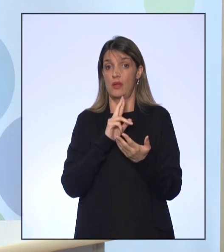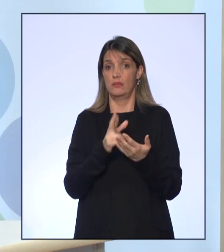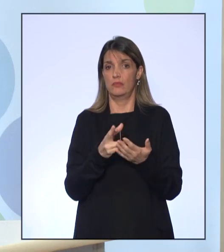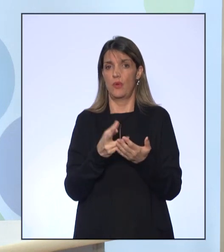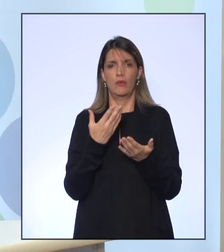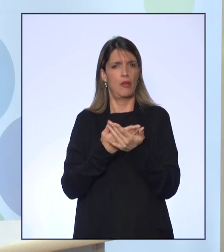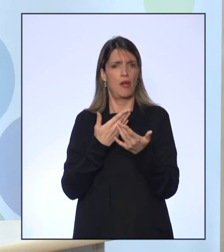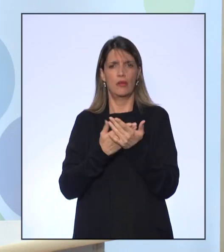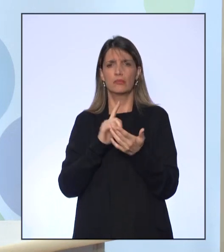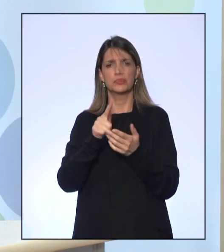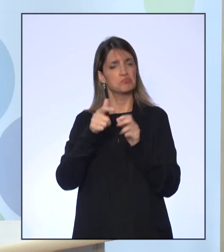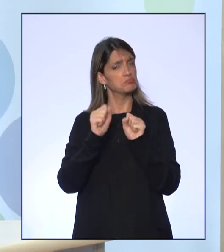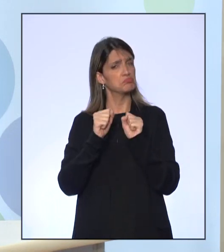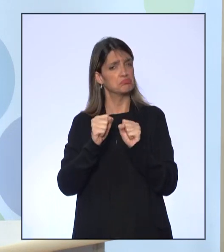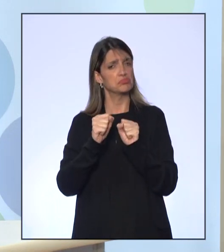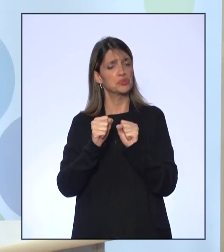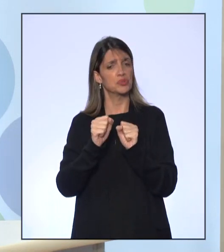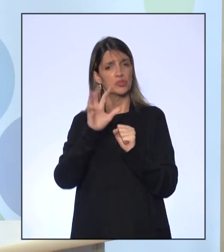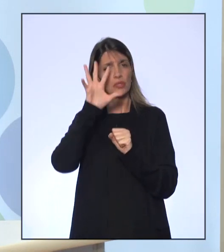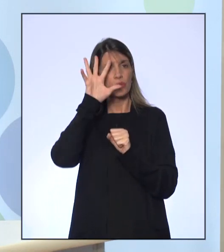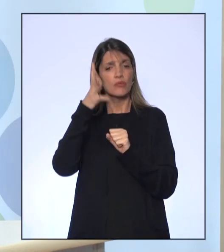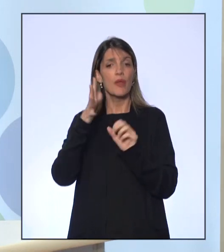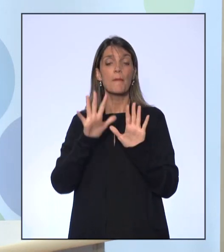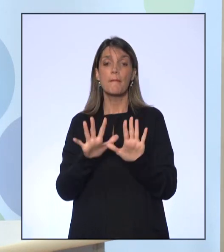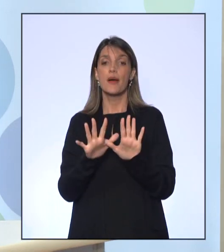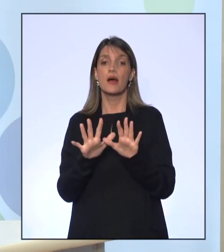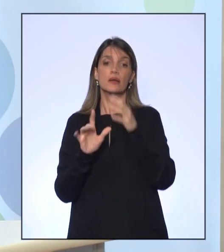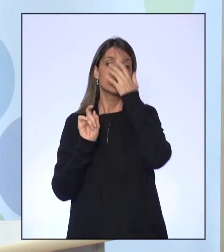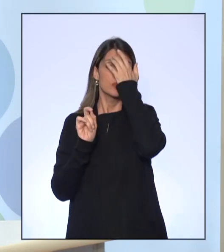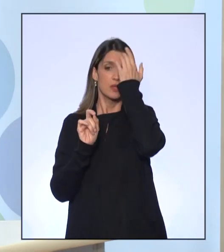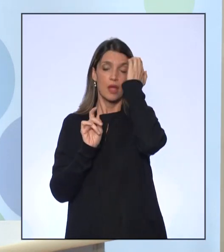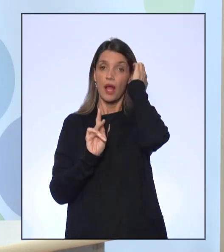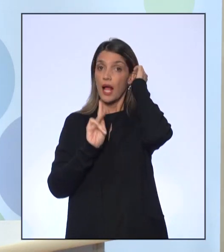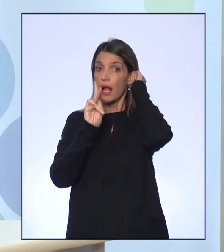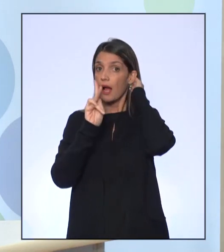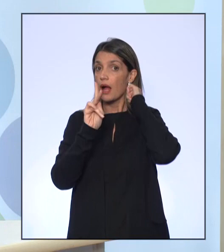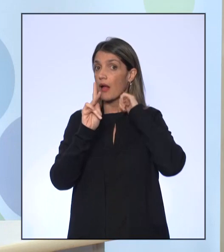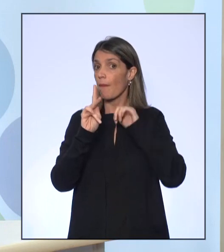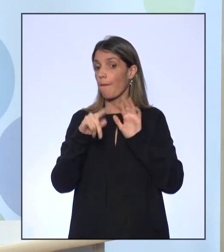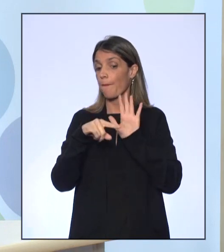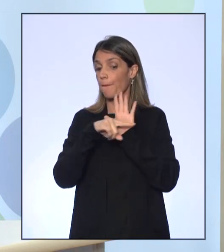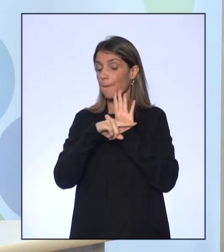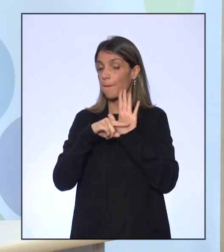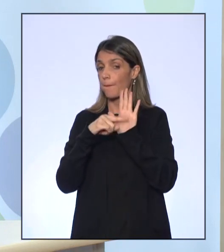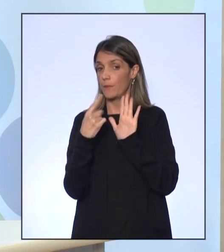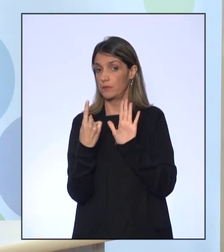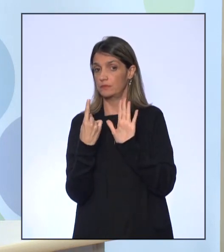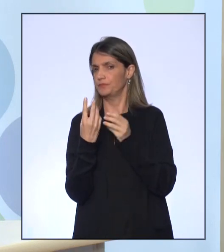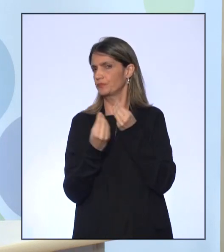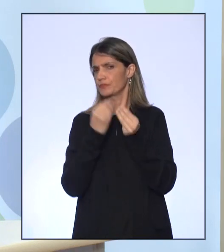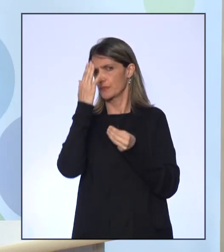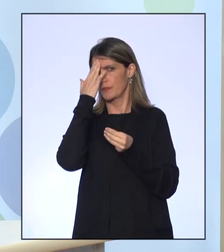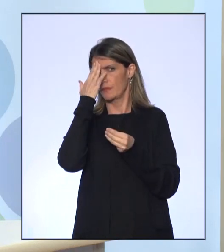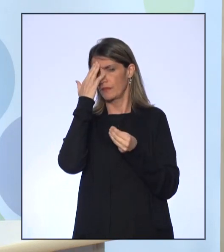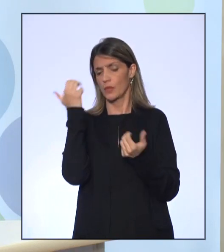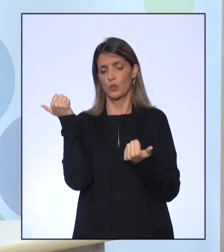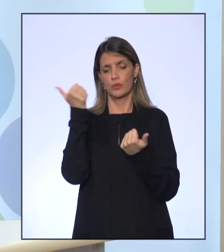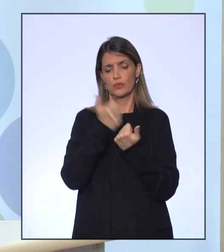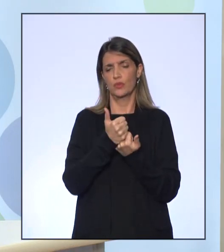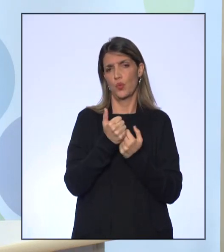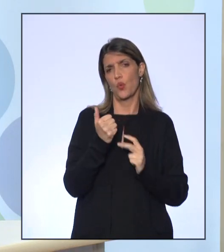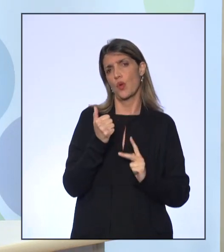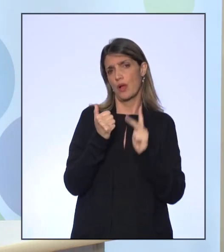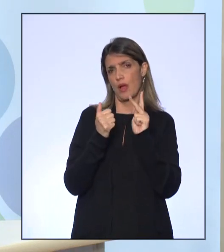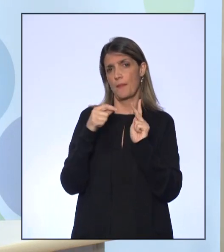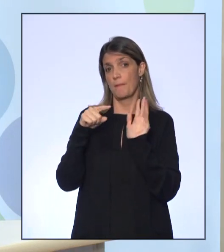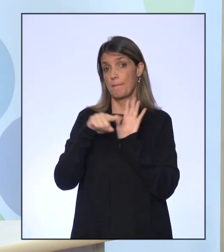gente desenvolver, mas a ideia de resposta desse daí, o K tem que dar -1. Como a gente pode saber? Substitua o K lá no valor de